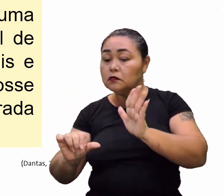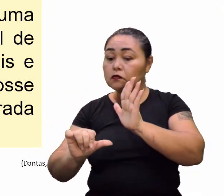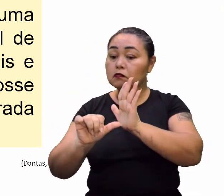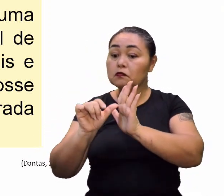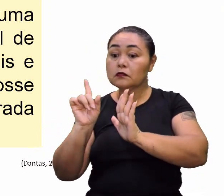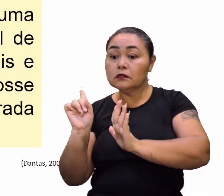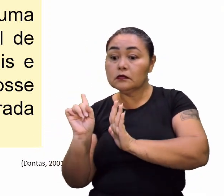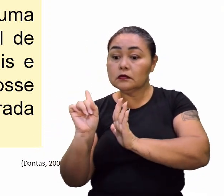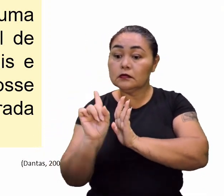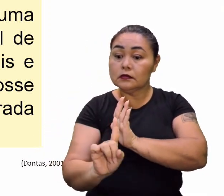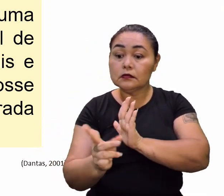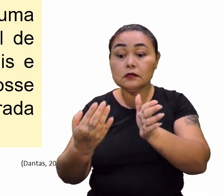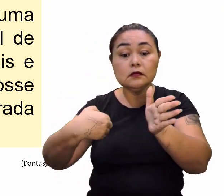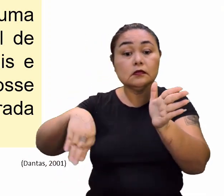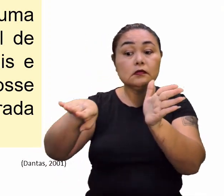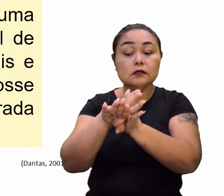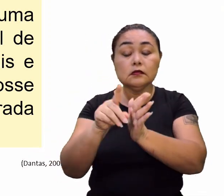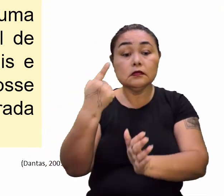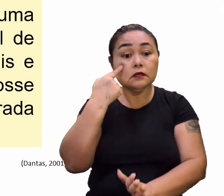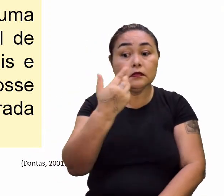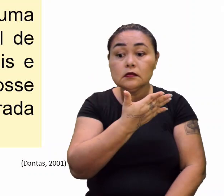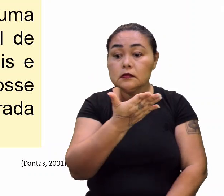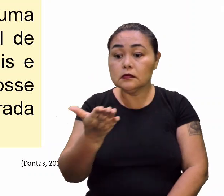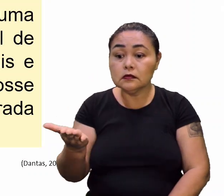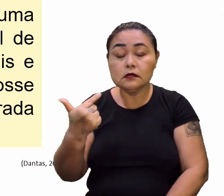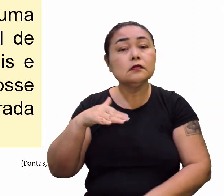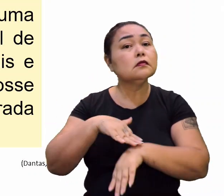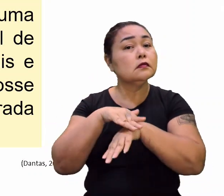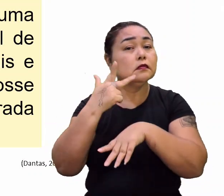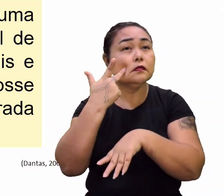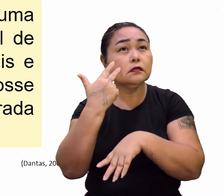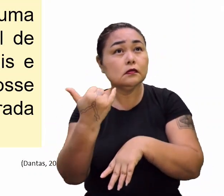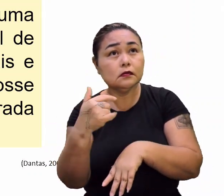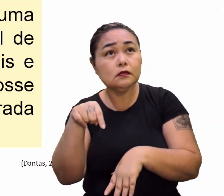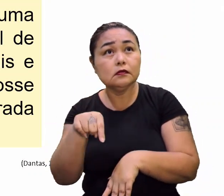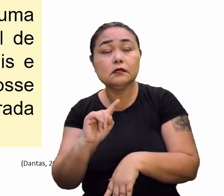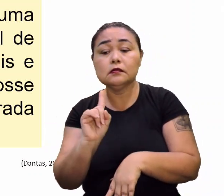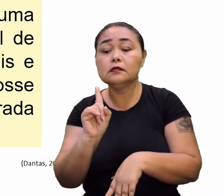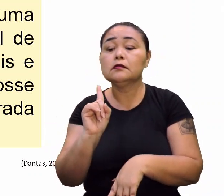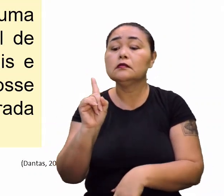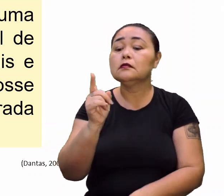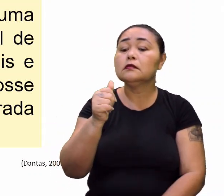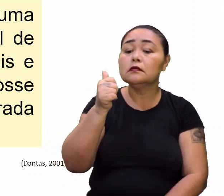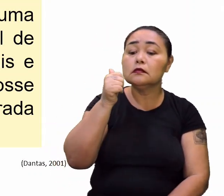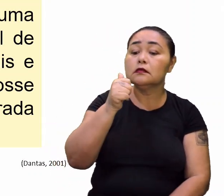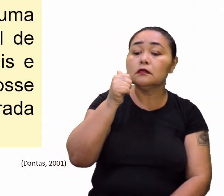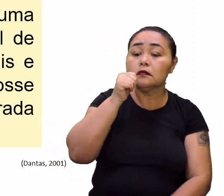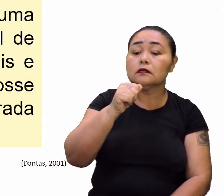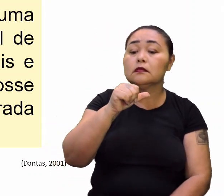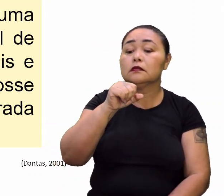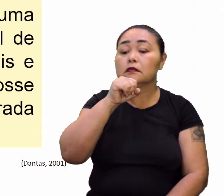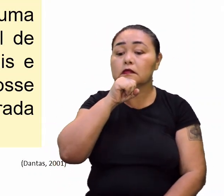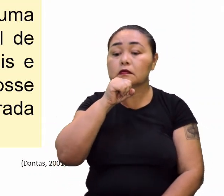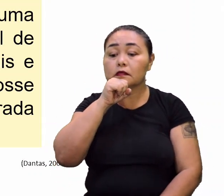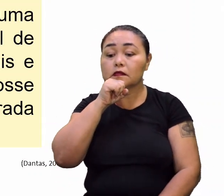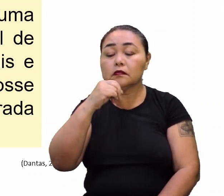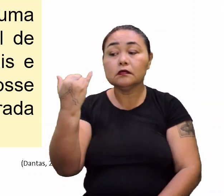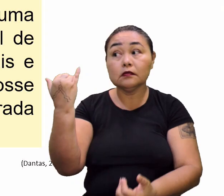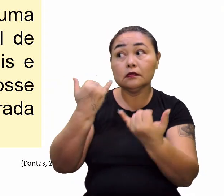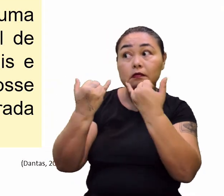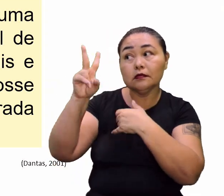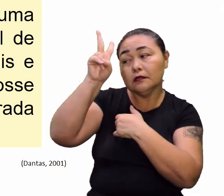nada disso, Rogério. Exatamente. Nossos queridos alunos podem conversar com os pais deles, com os avós, para contar melhor essa história